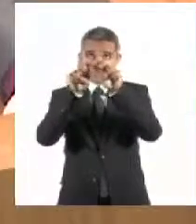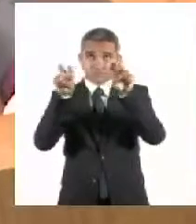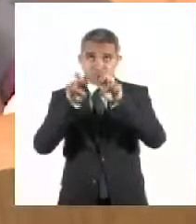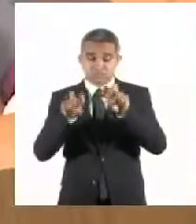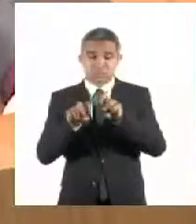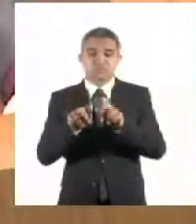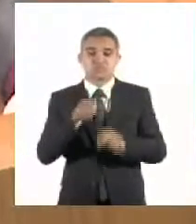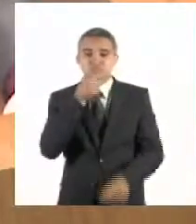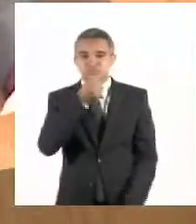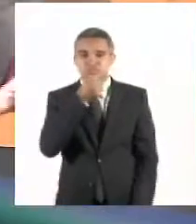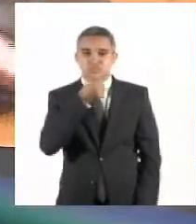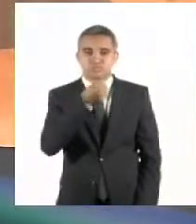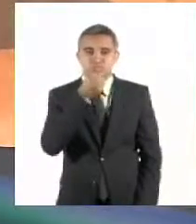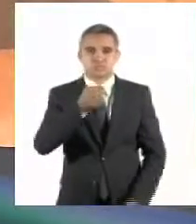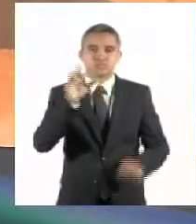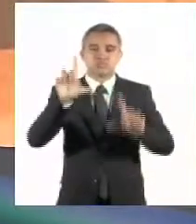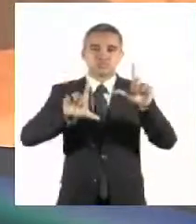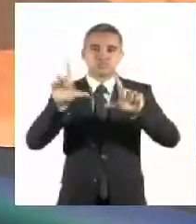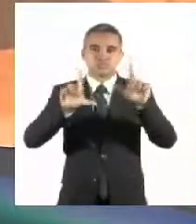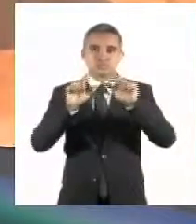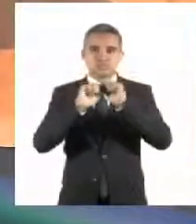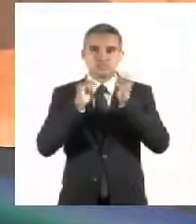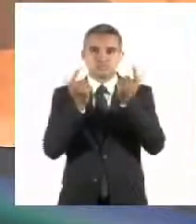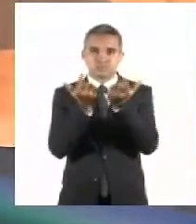imprensa, TV e Assembleia.